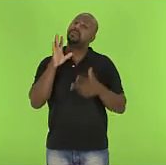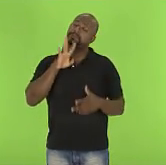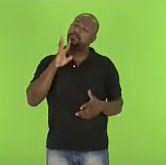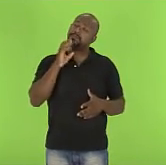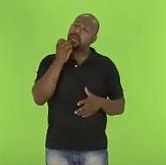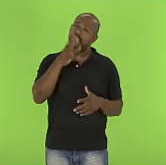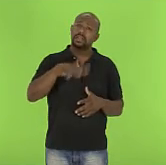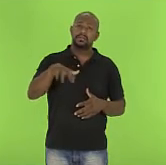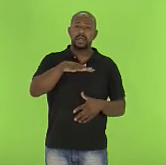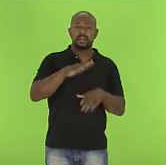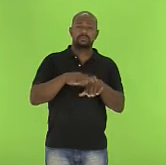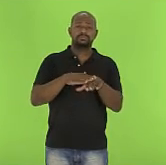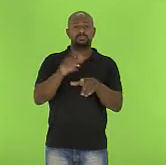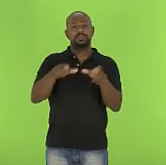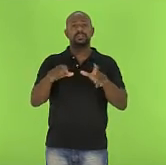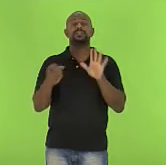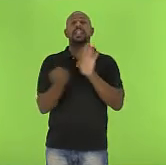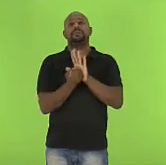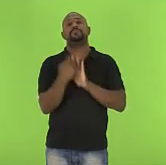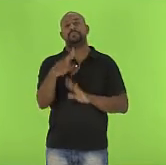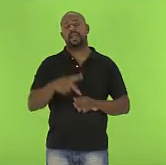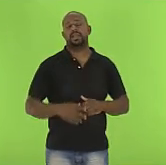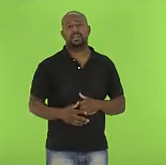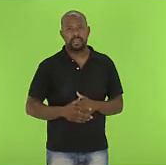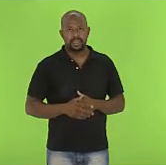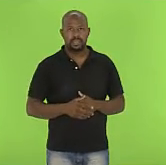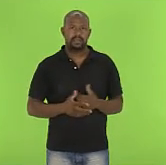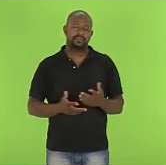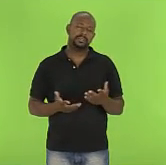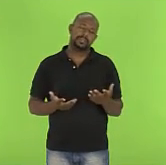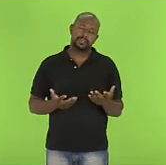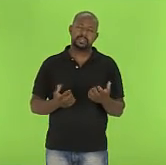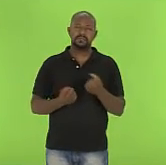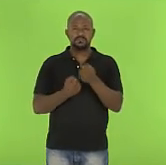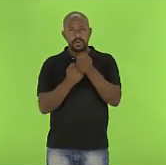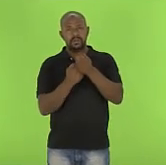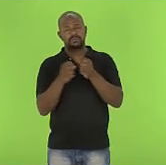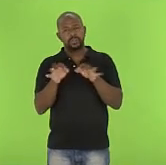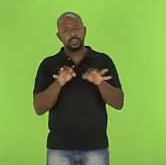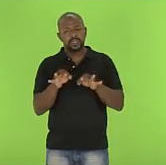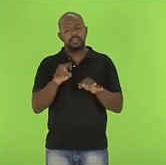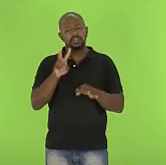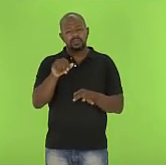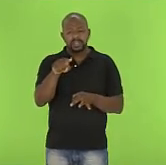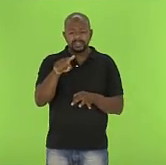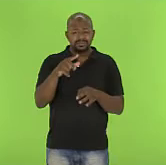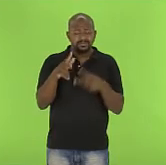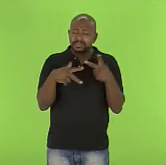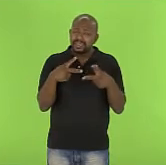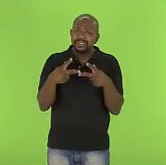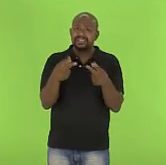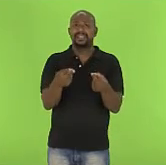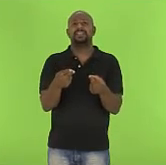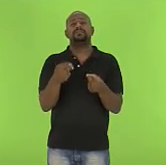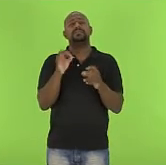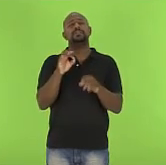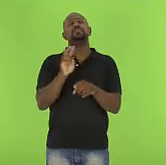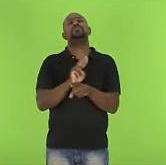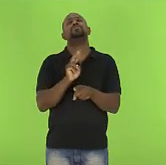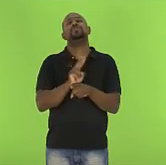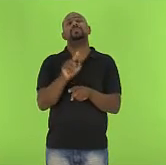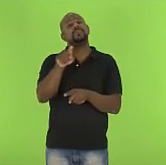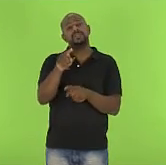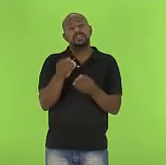apresentar coisas bacanas para o próprio público da marca, né? Você acaba apoiando um projeto que vai ser um presente, vai ser